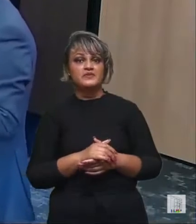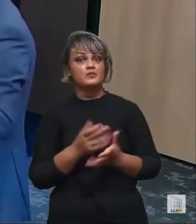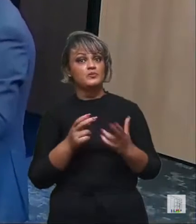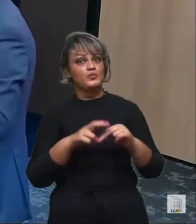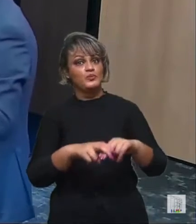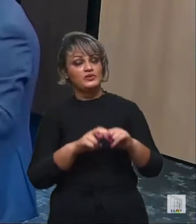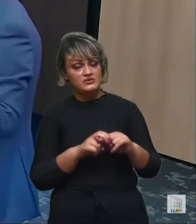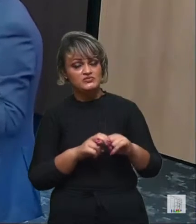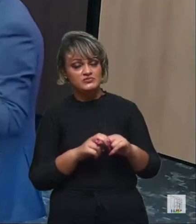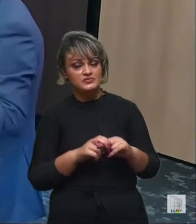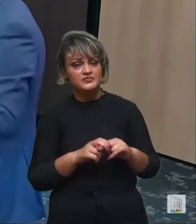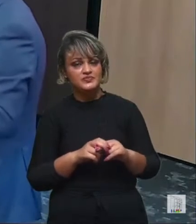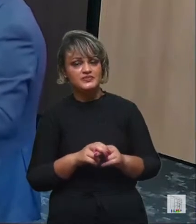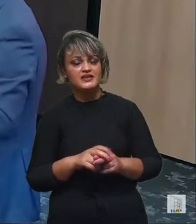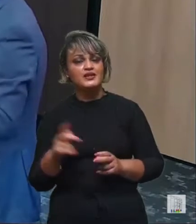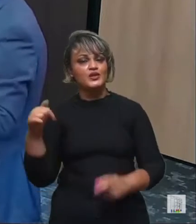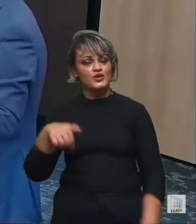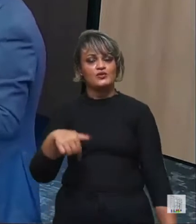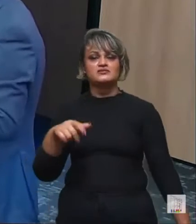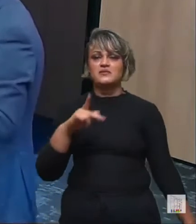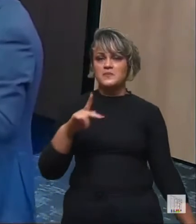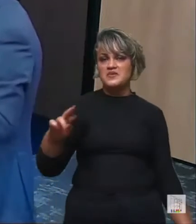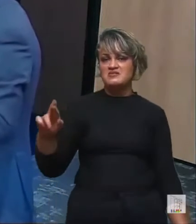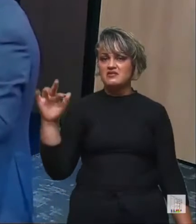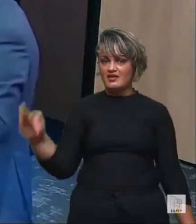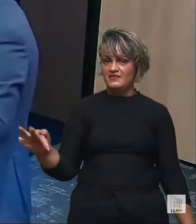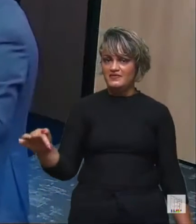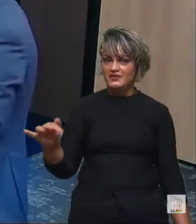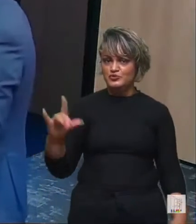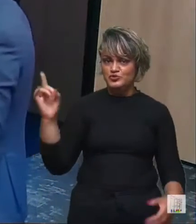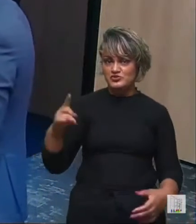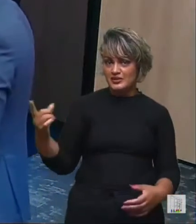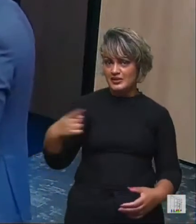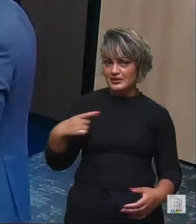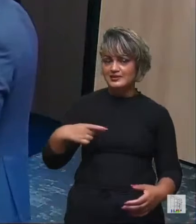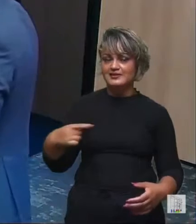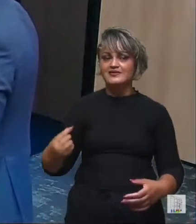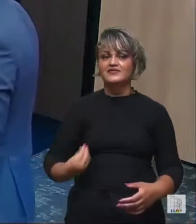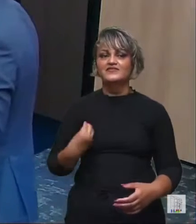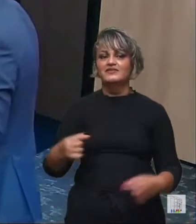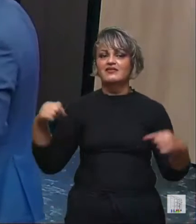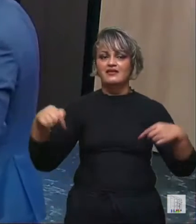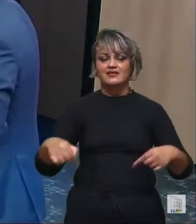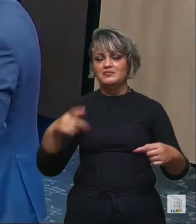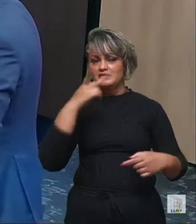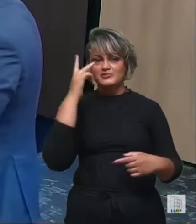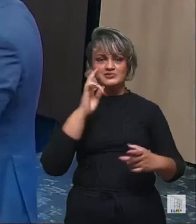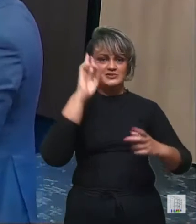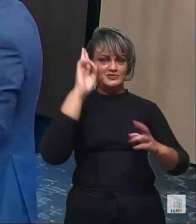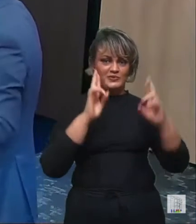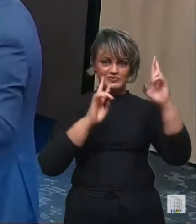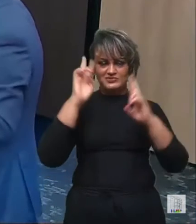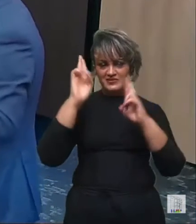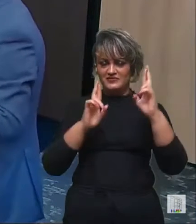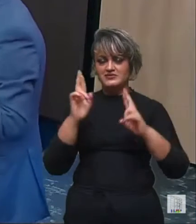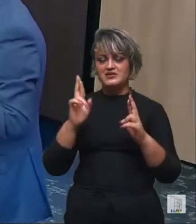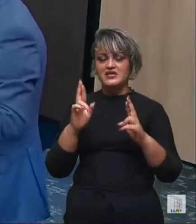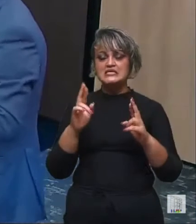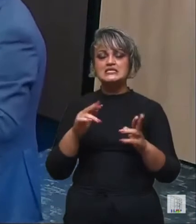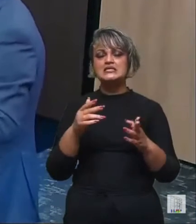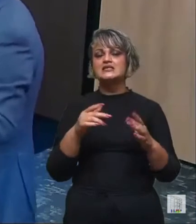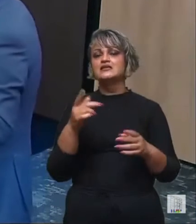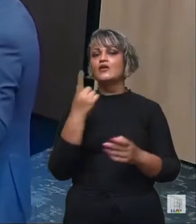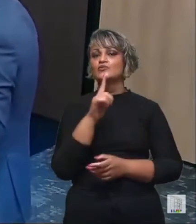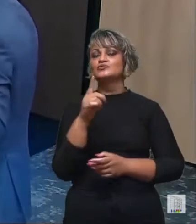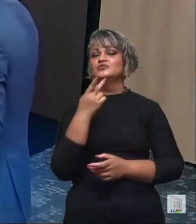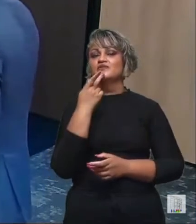isso, enquanto polícia e dirigente da instituição, estiveram aqui estes responsáveis e vou terminar dizendo o